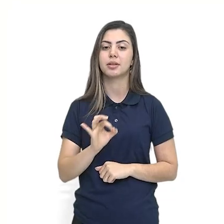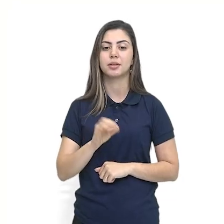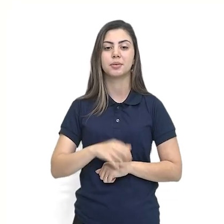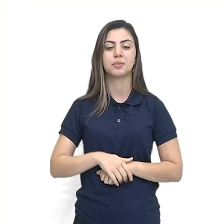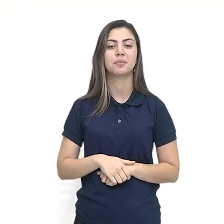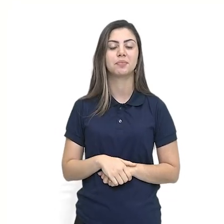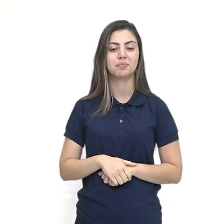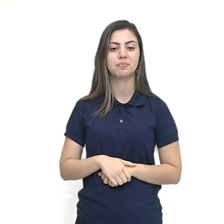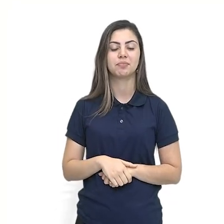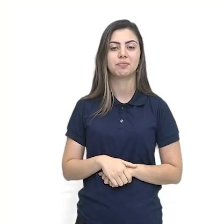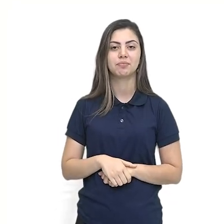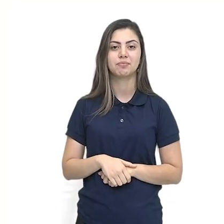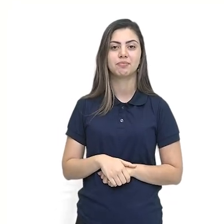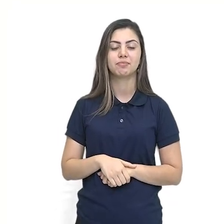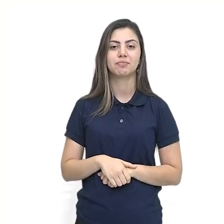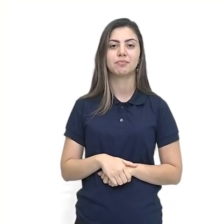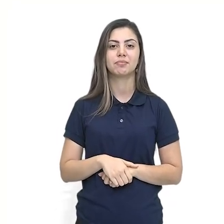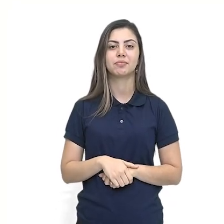letras